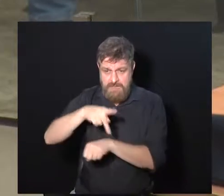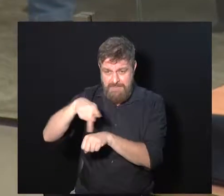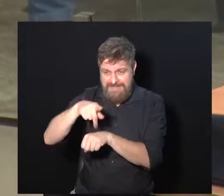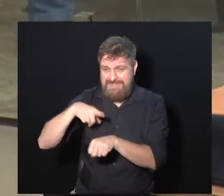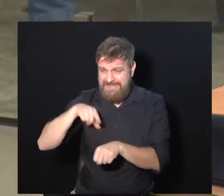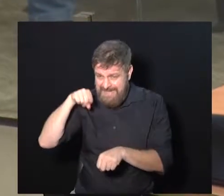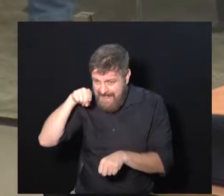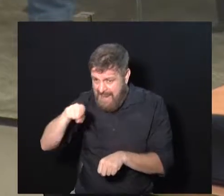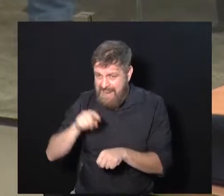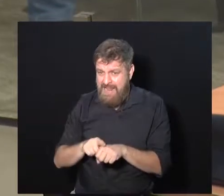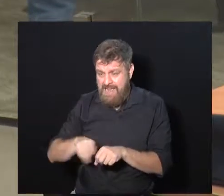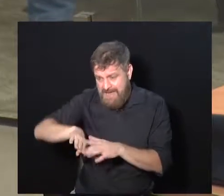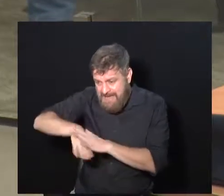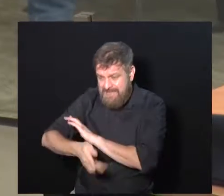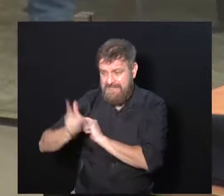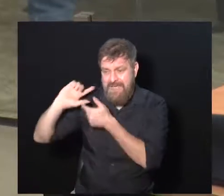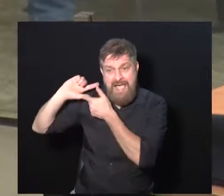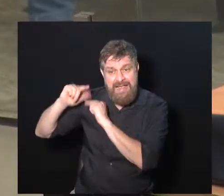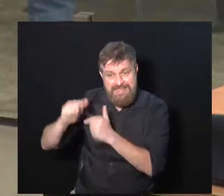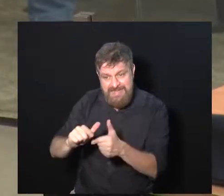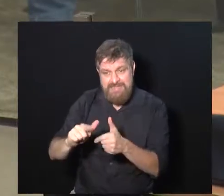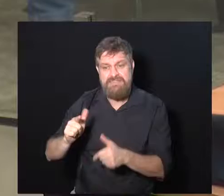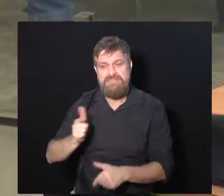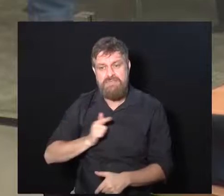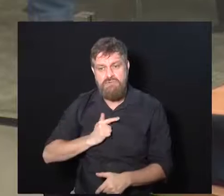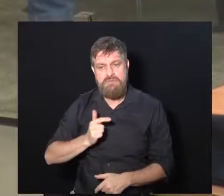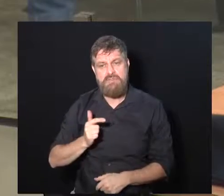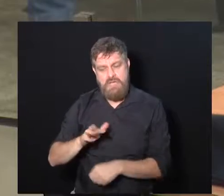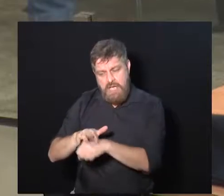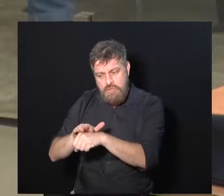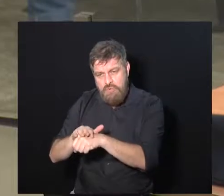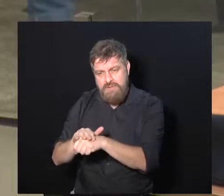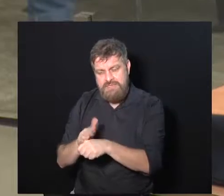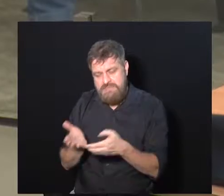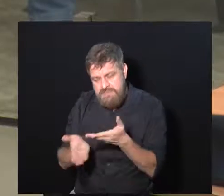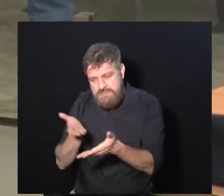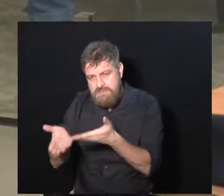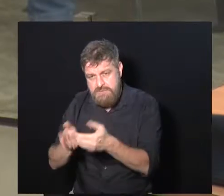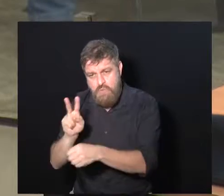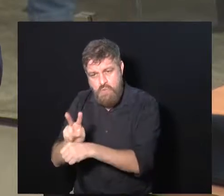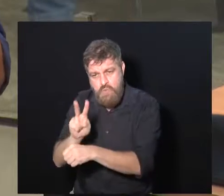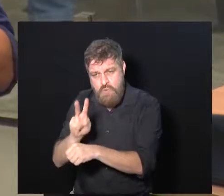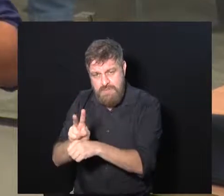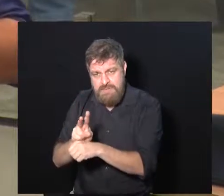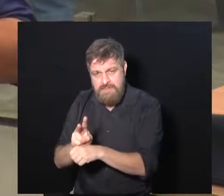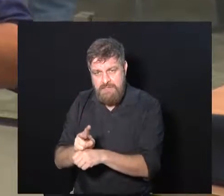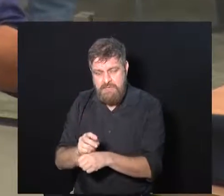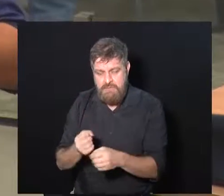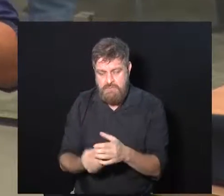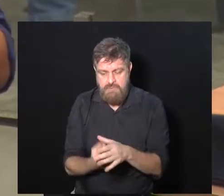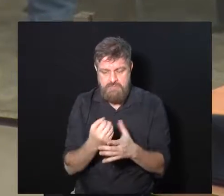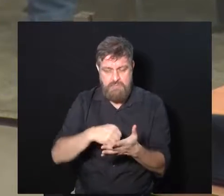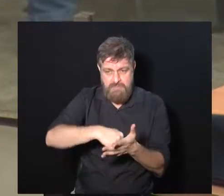intensa. Muitas e muitas doenças são tratadas, e, segundo os especialistas, se não fosse a fitoterapia na China, o governo chinês